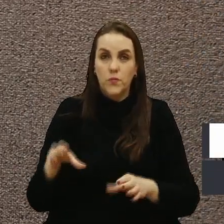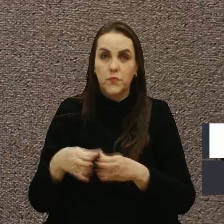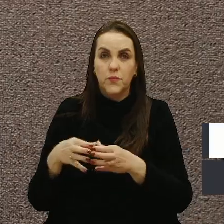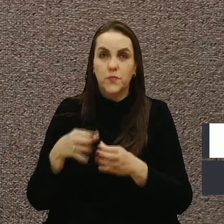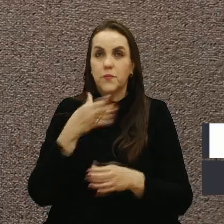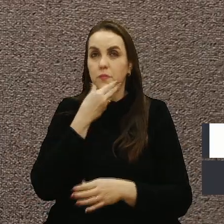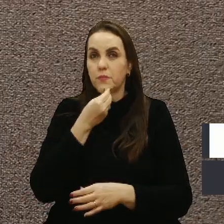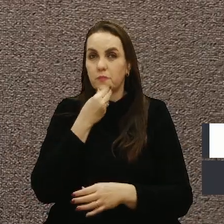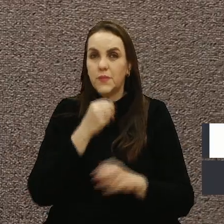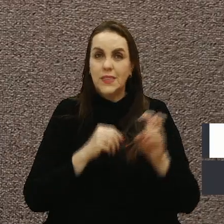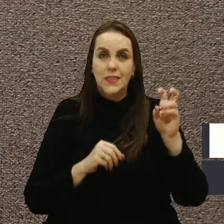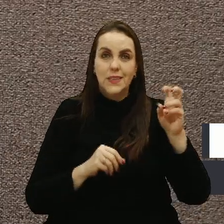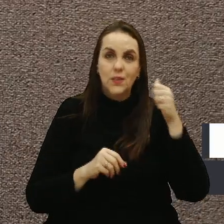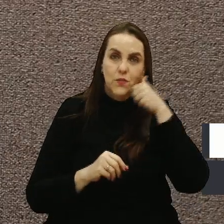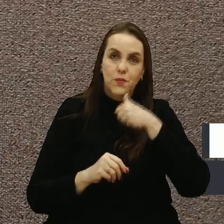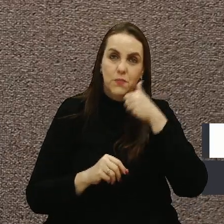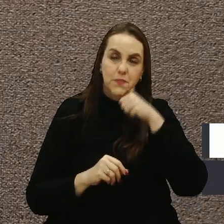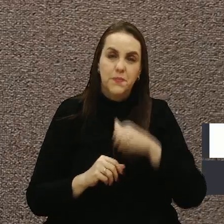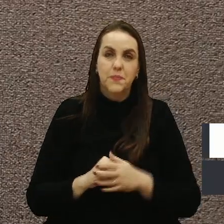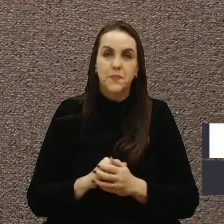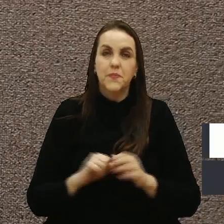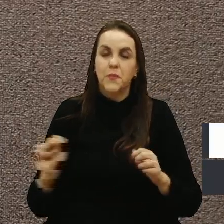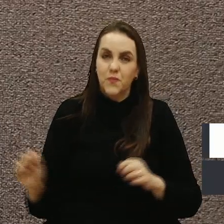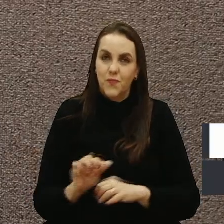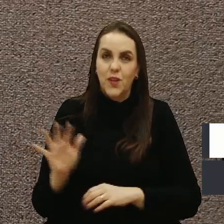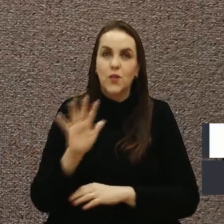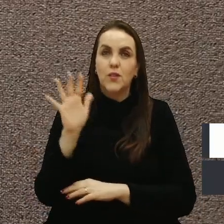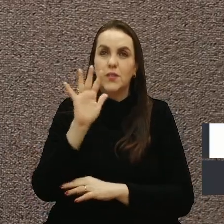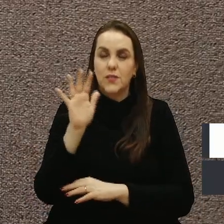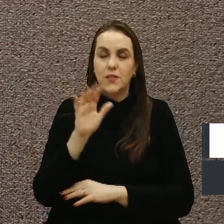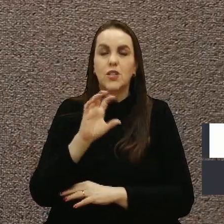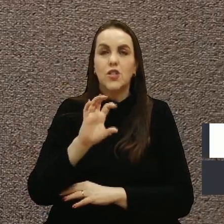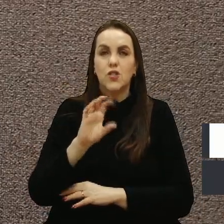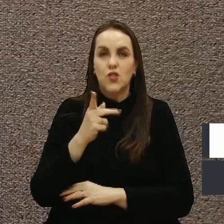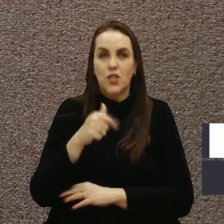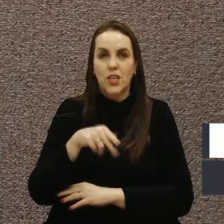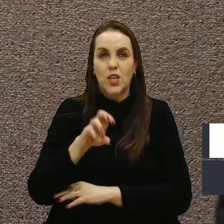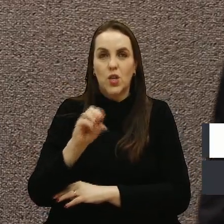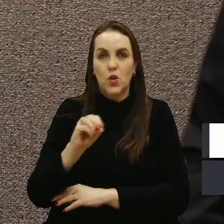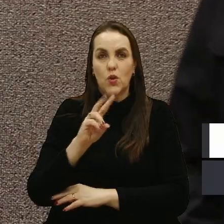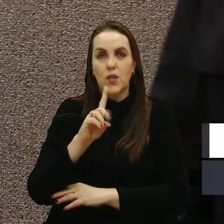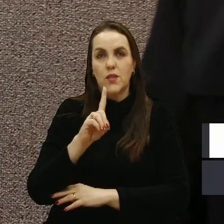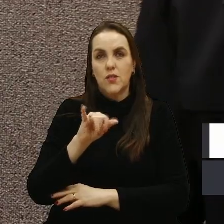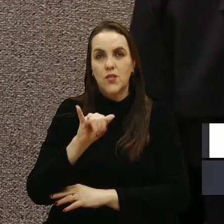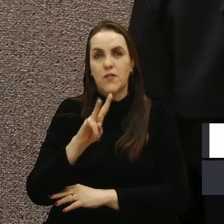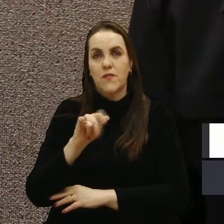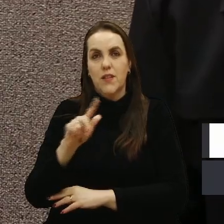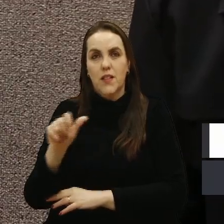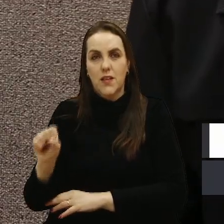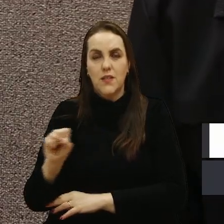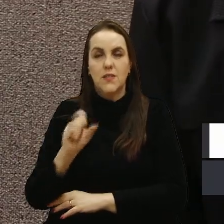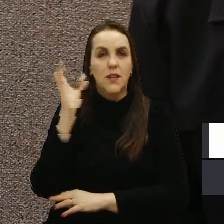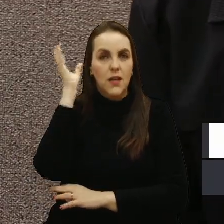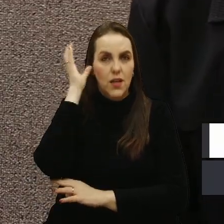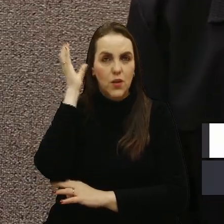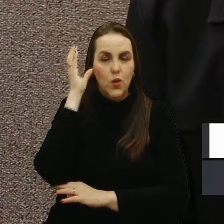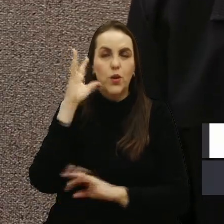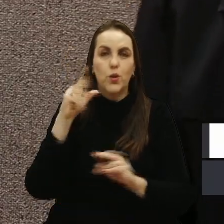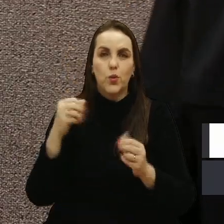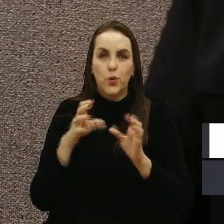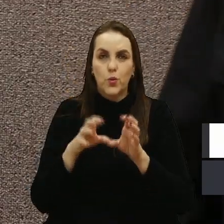masculinos, 5 femininos, e valorizaram o Chiquinho de Vilas, que estava lá, o Cadore com toda a sua equipe, da